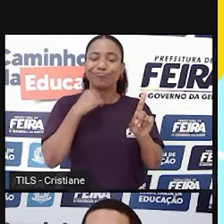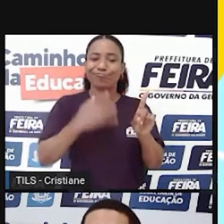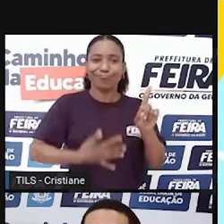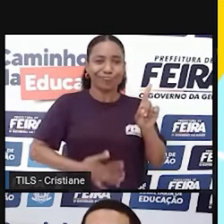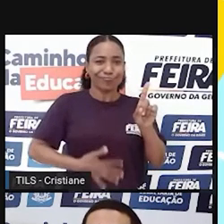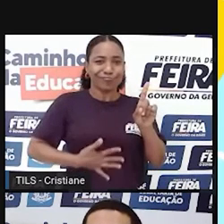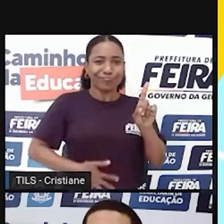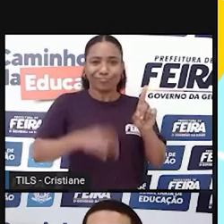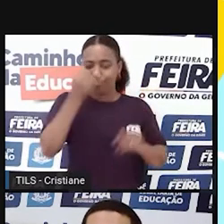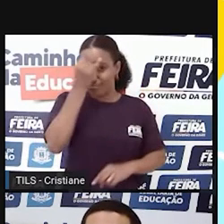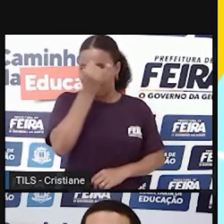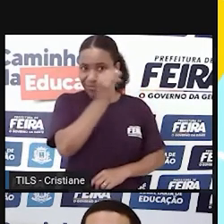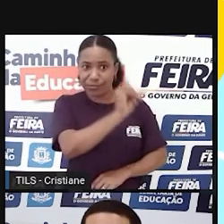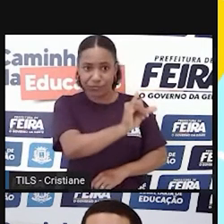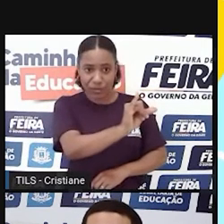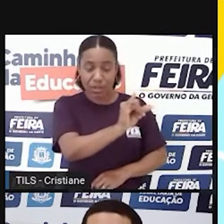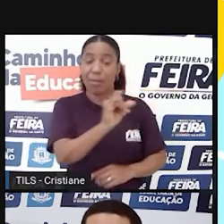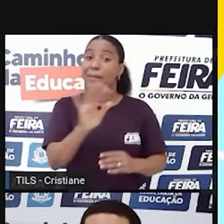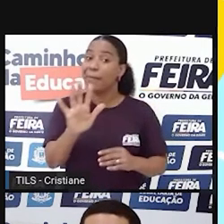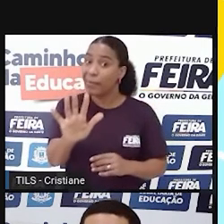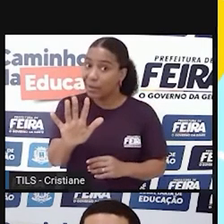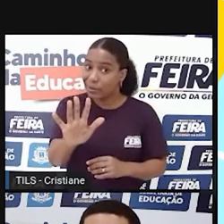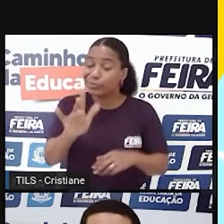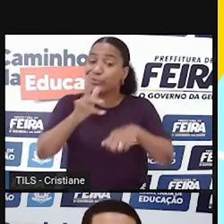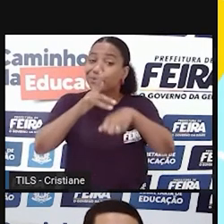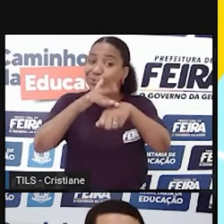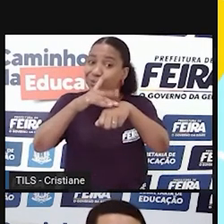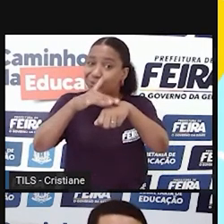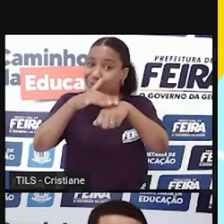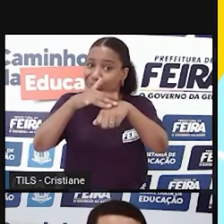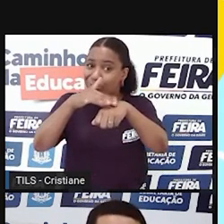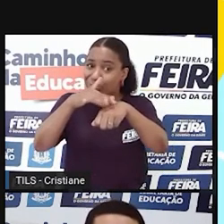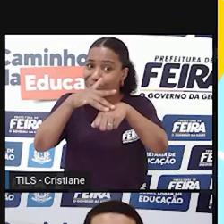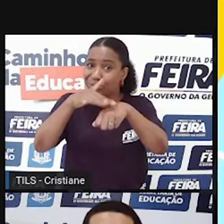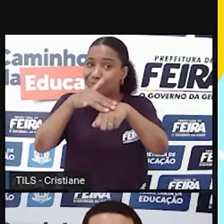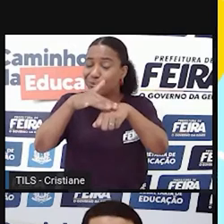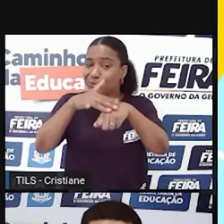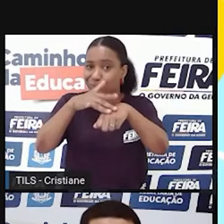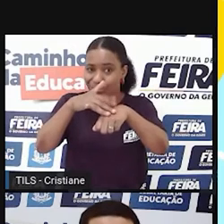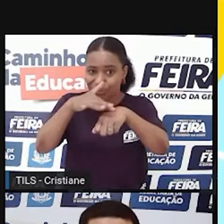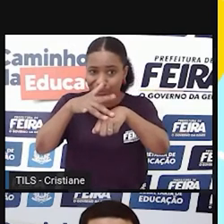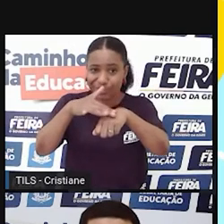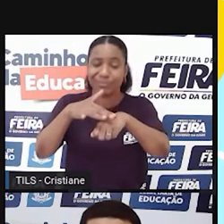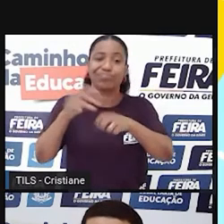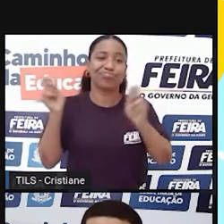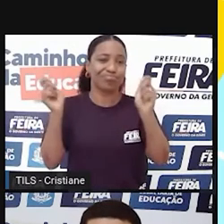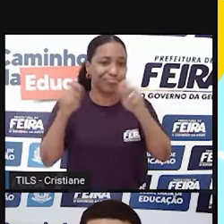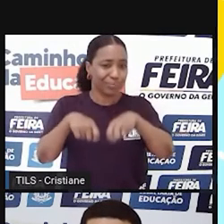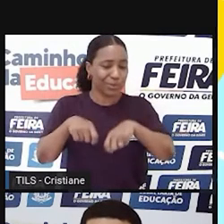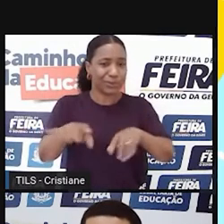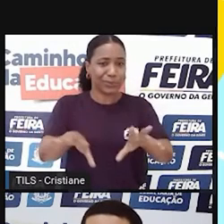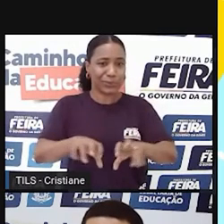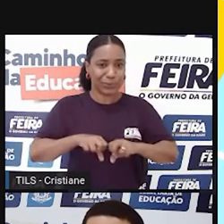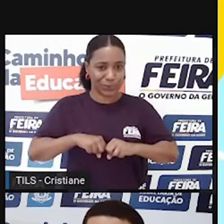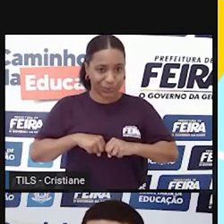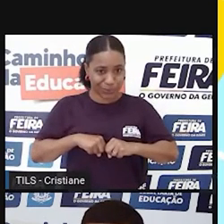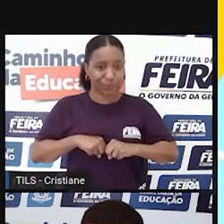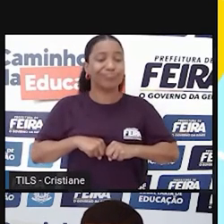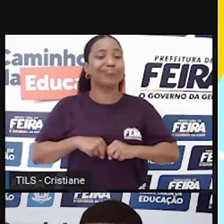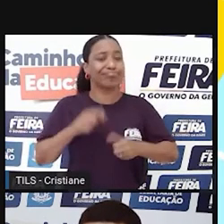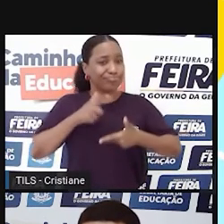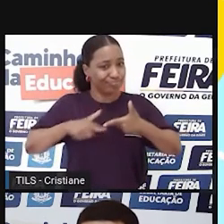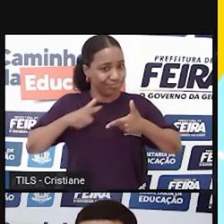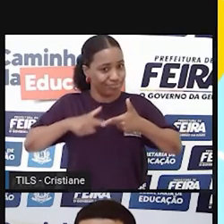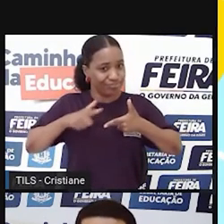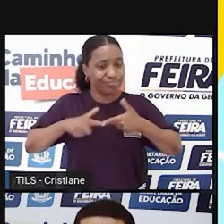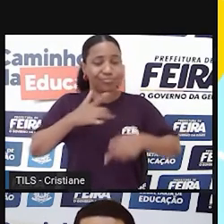Quando, na verdade, algumas dessas infecções sexualmente transmissíveis, elas vão ser levadas para o resto da vida, vão ter consequências para o resto da vida,